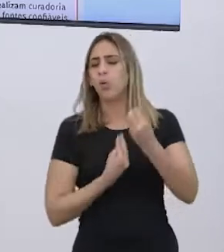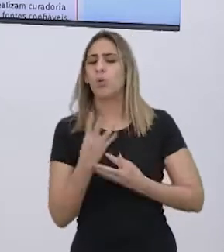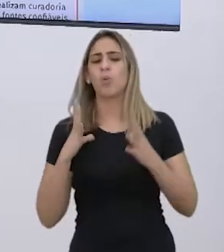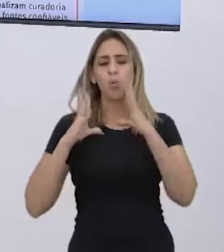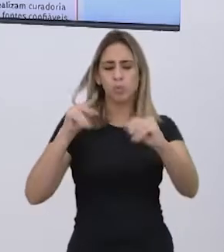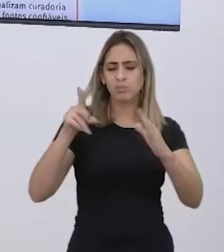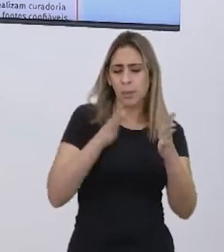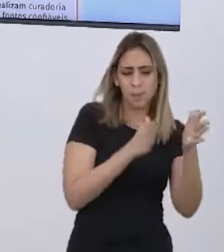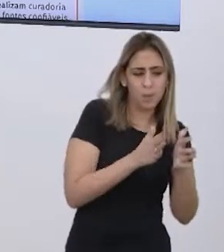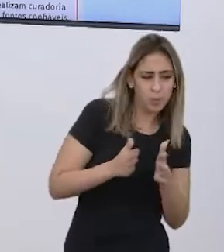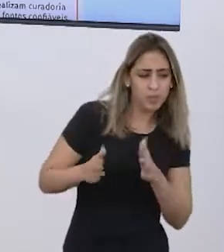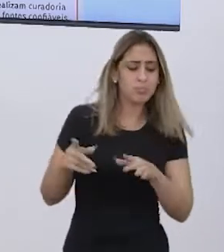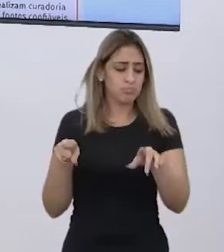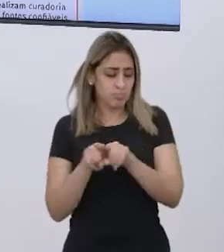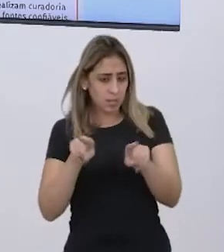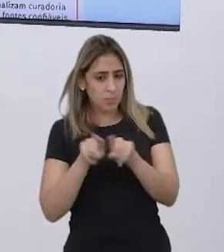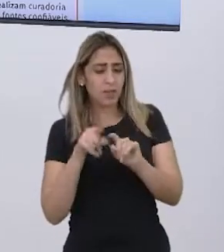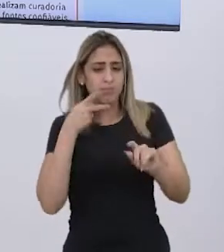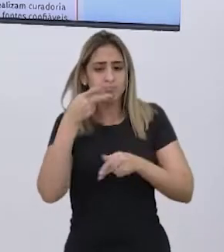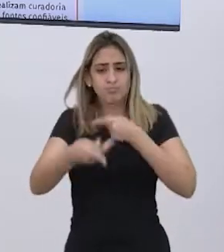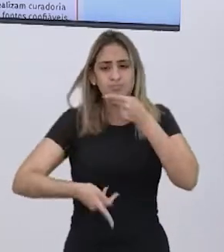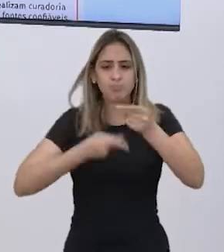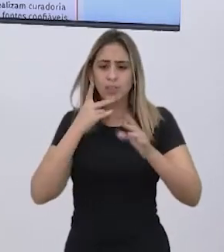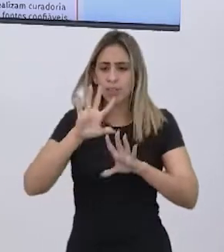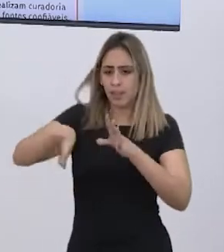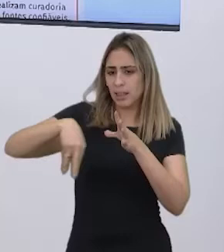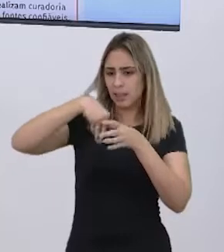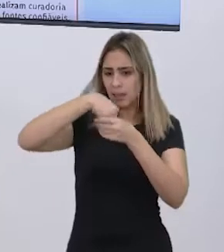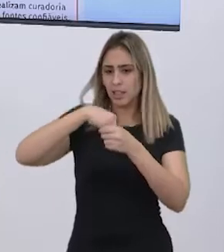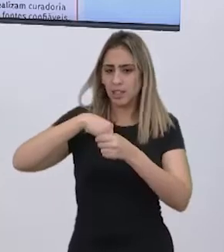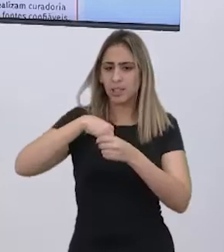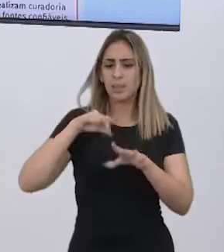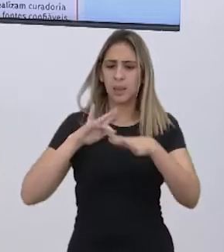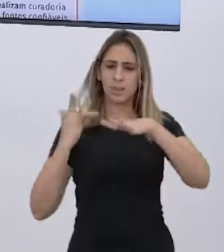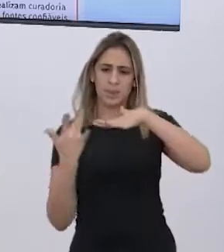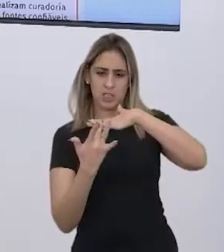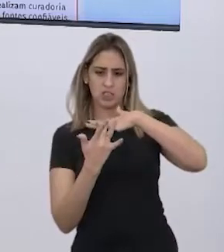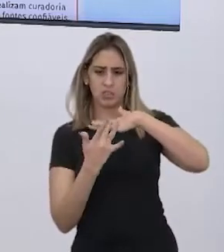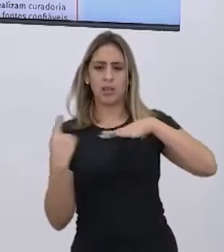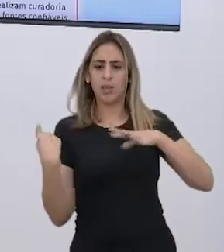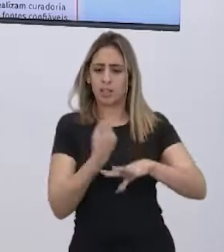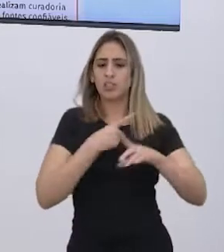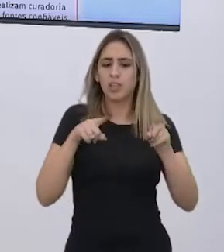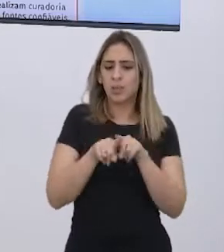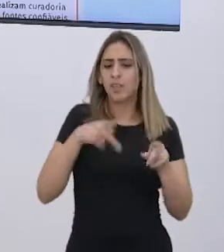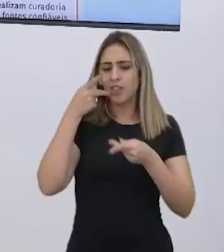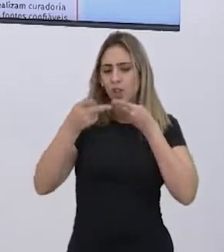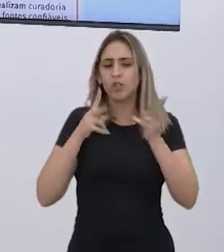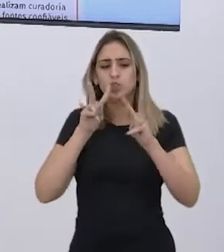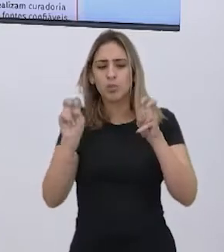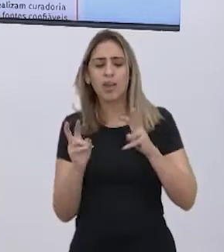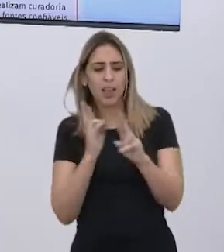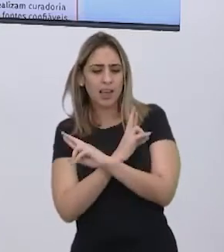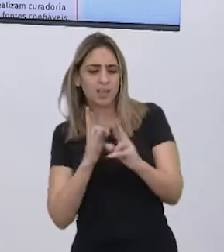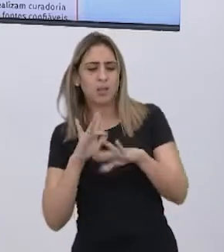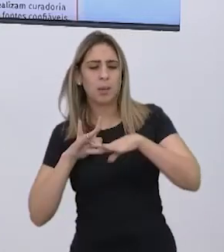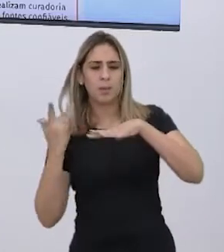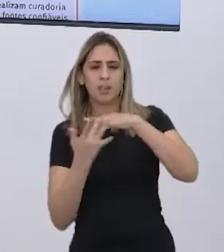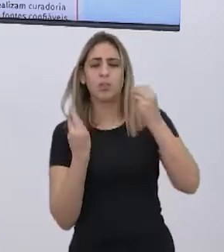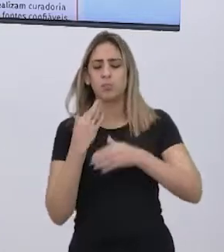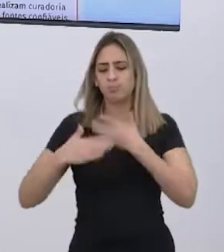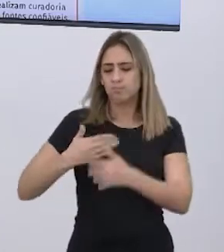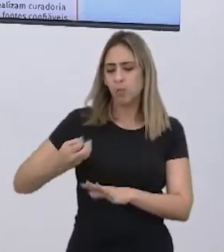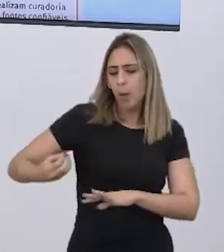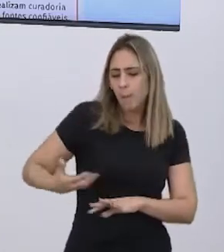todos esses processos também se revelam dentro da mídia, né? A gente também falou sobre a relação da mídia como um papel